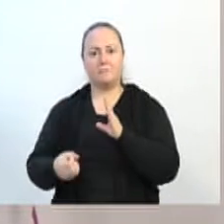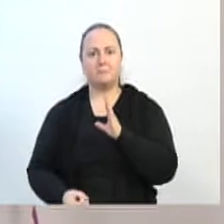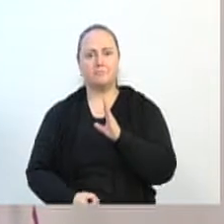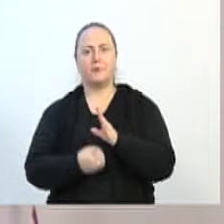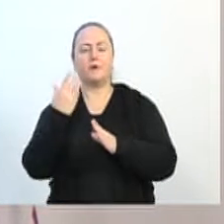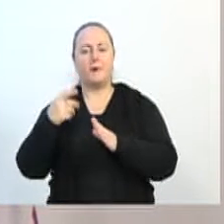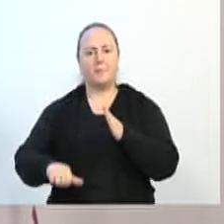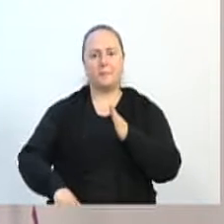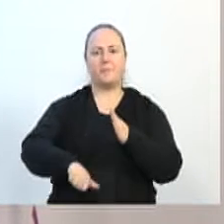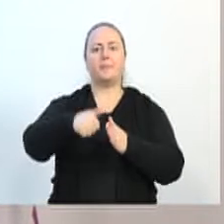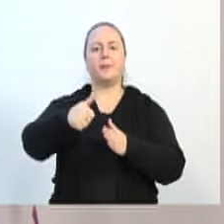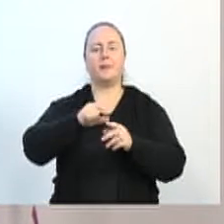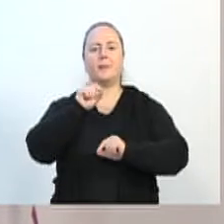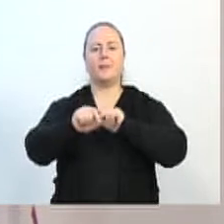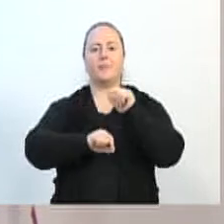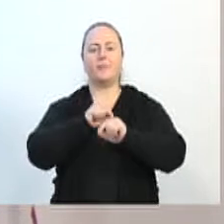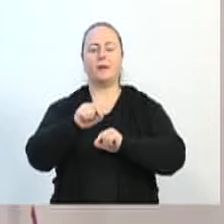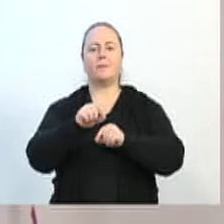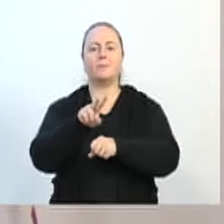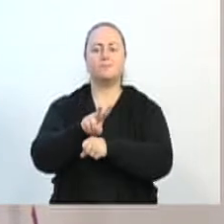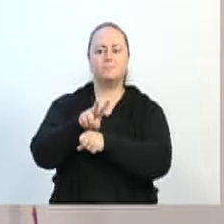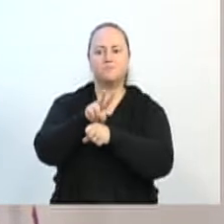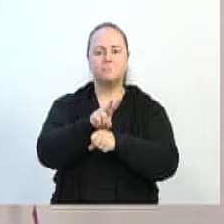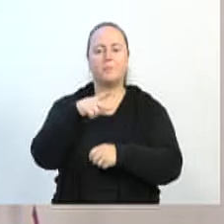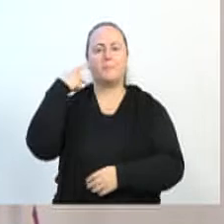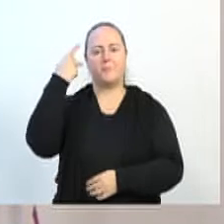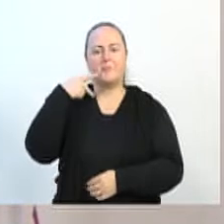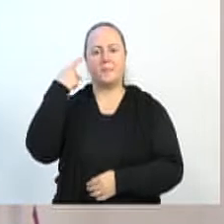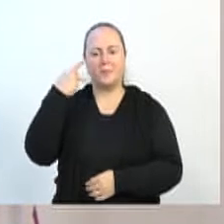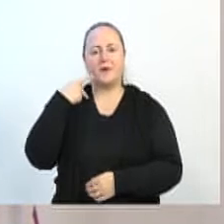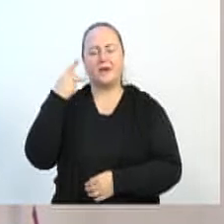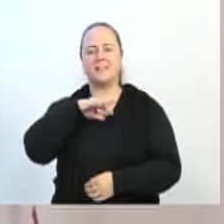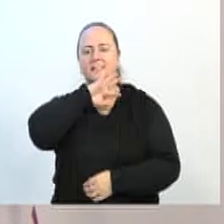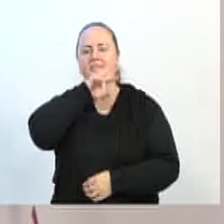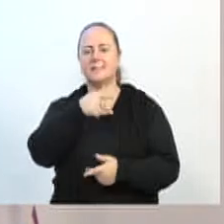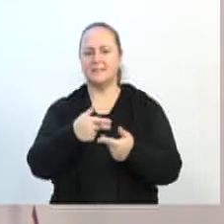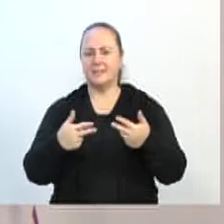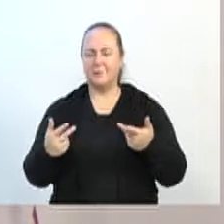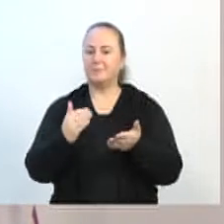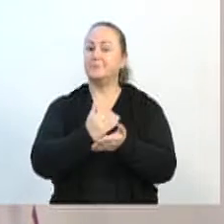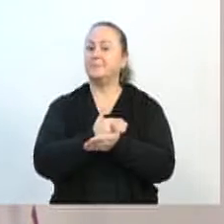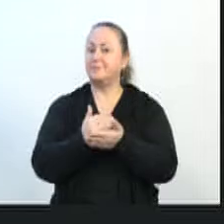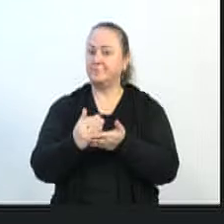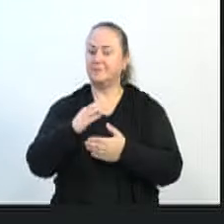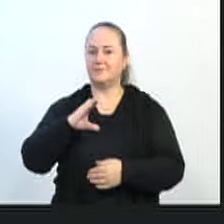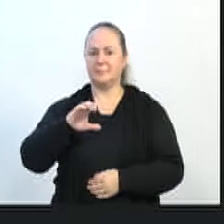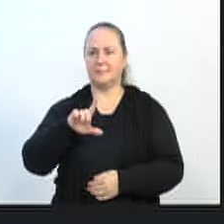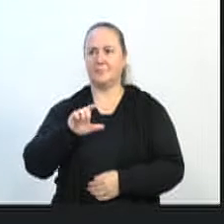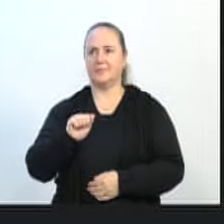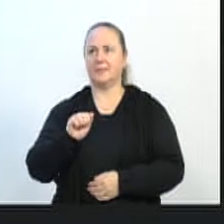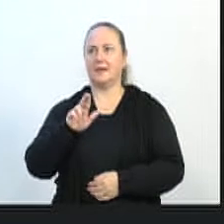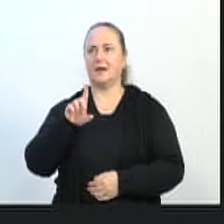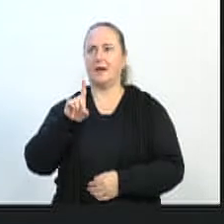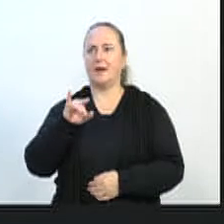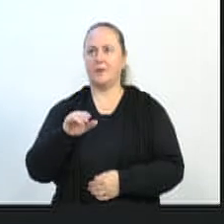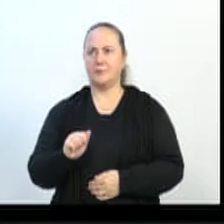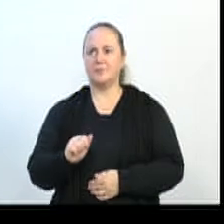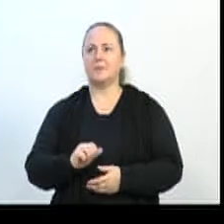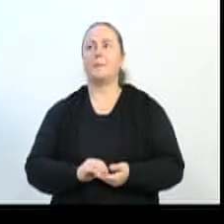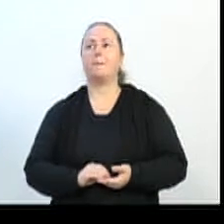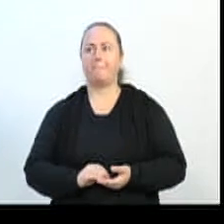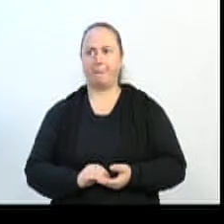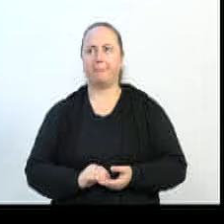a implantar a política de proteção animal. Tudo começou com a Cláudia, que é secretária da